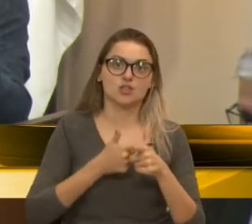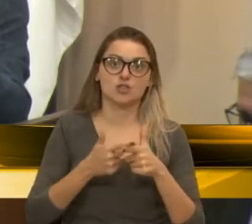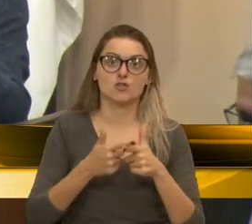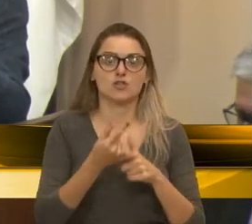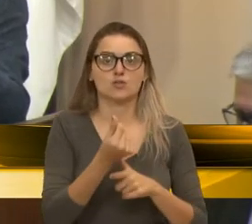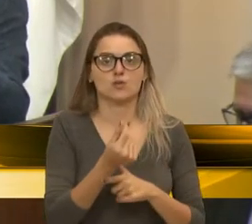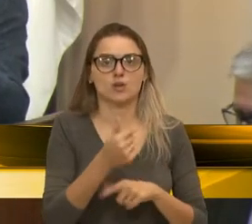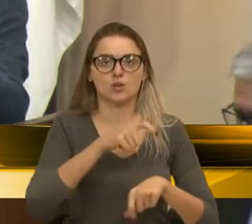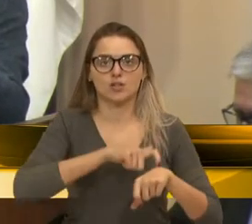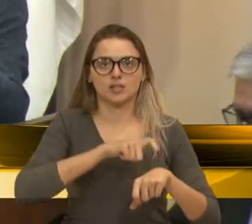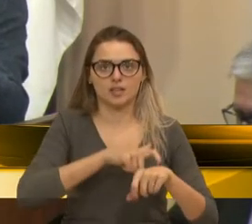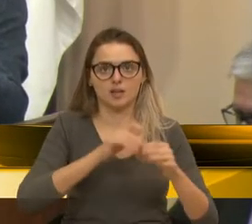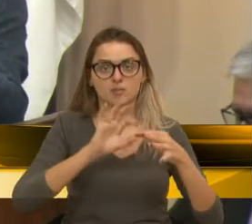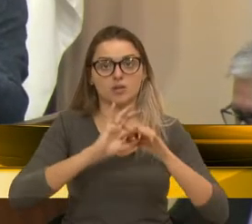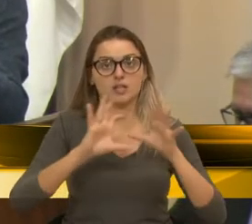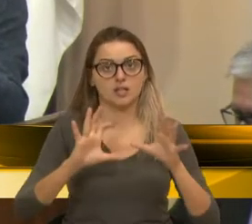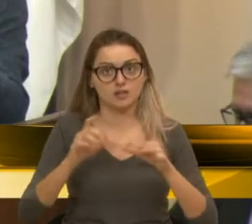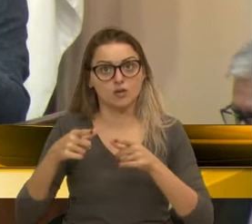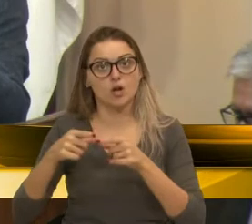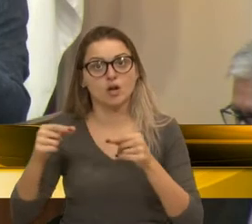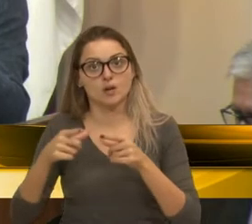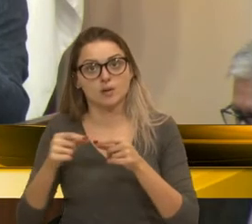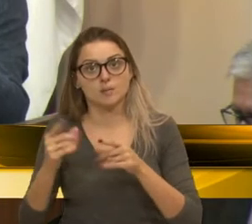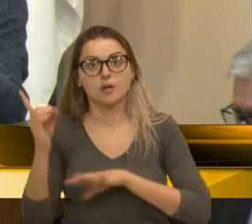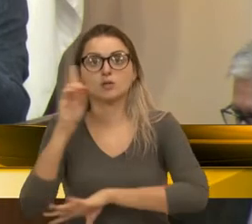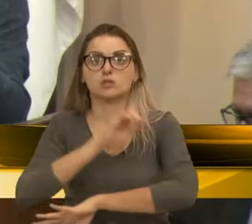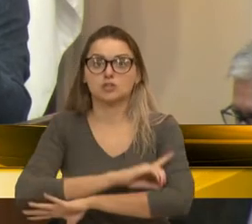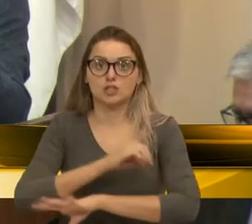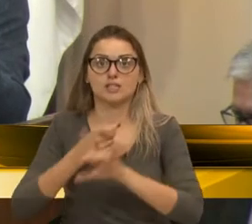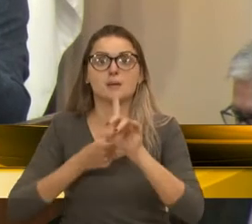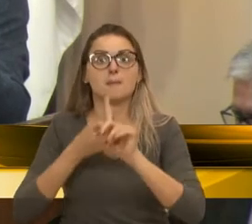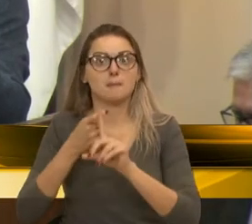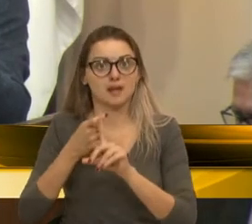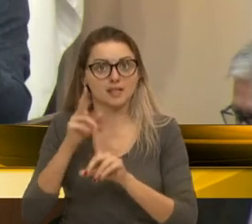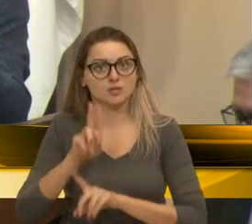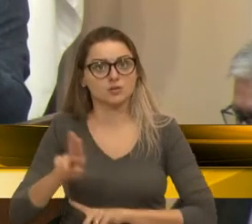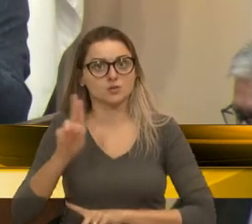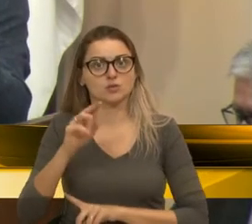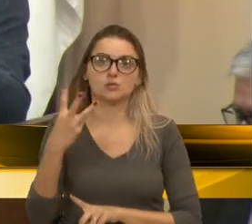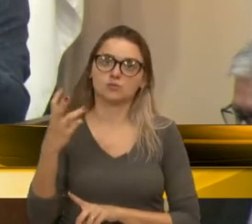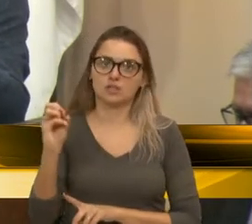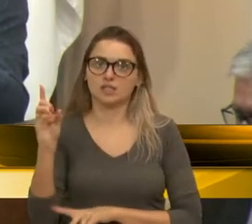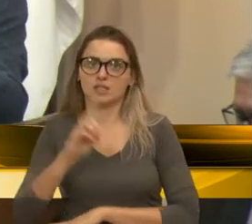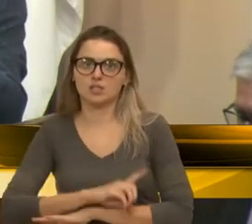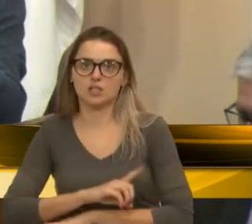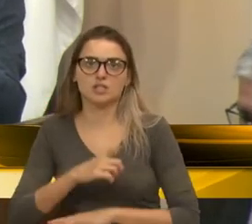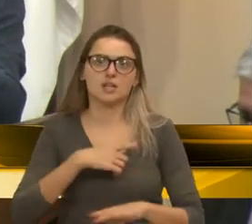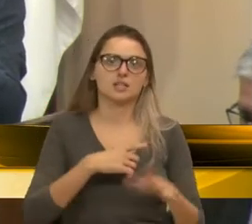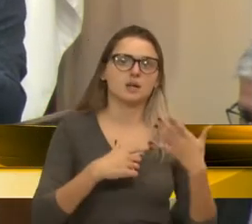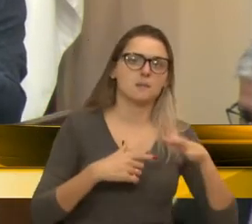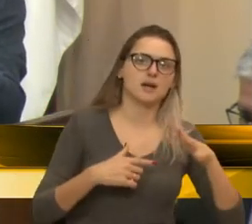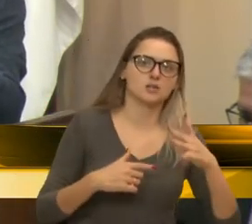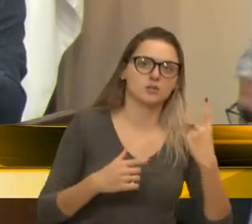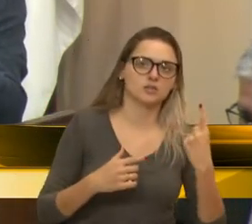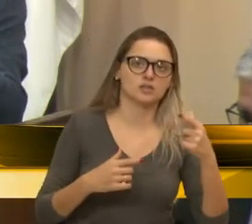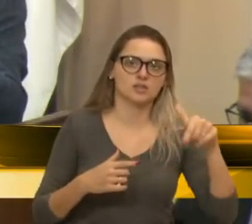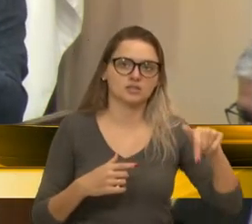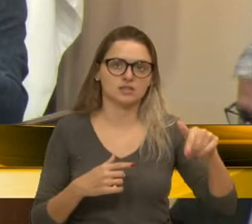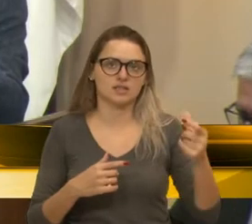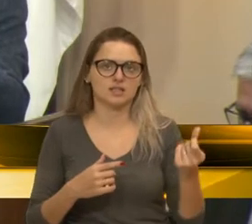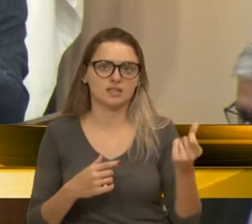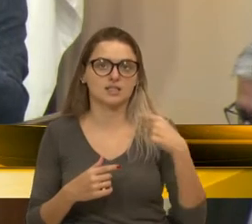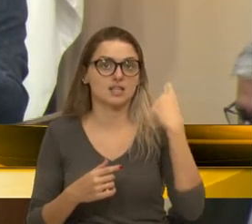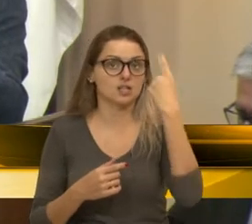do tempo à disposição pela equivalência dos dias mês úteis, que no caso de um mês com 30 dias, resulta em 176